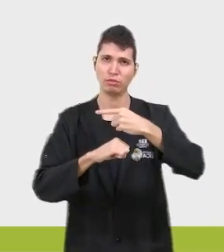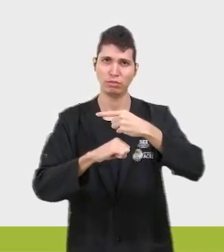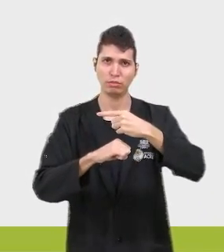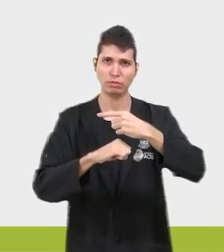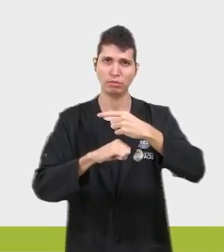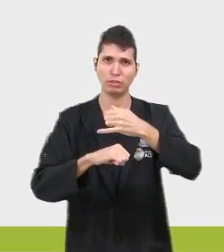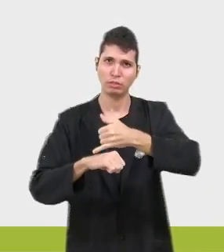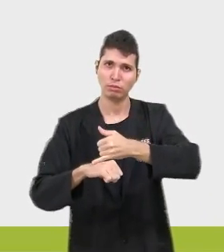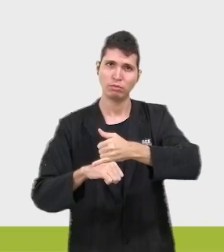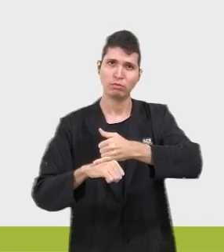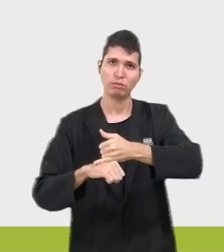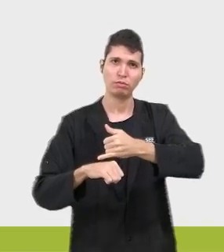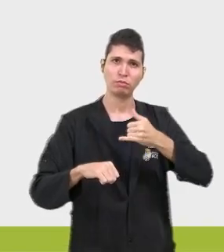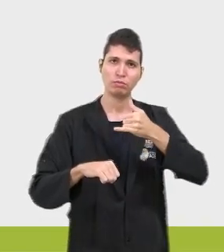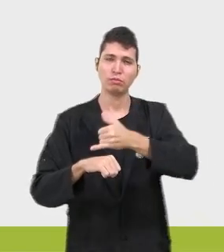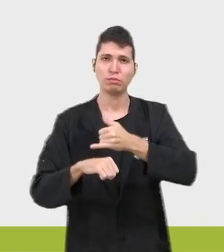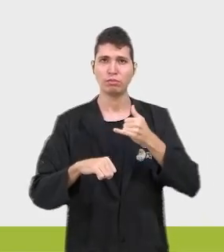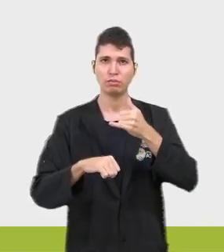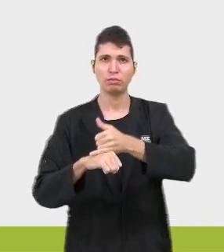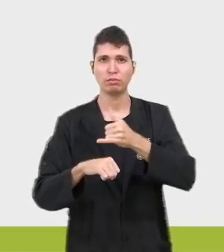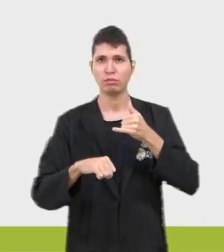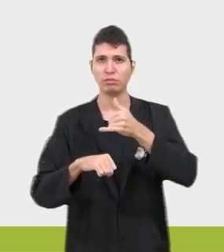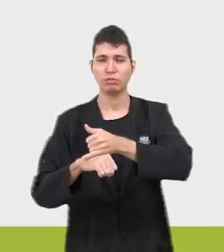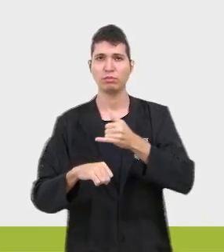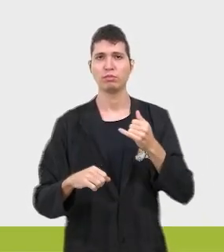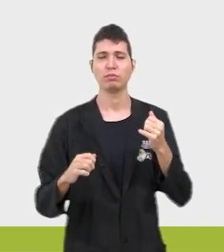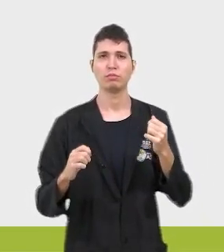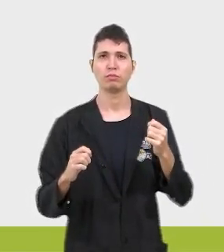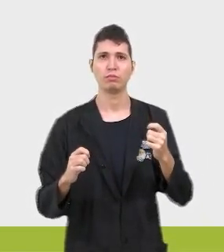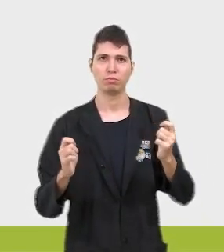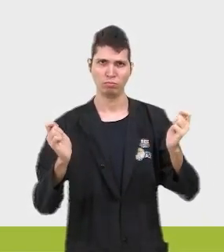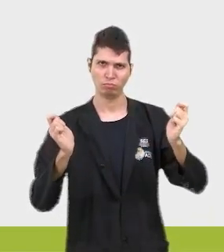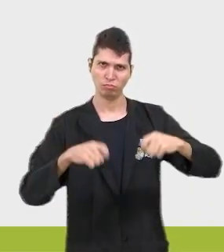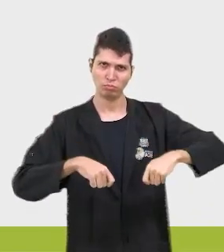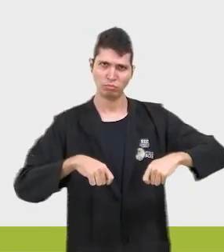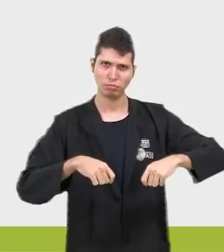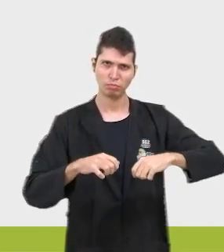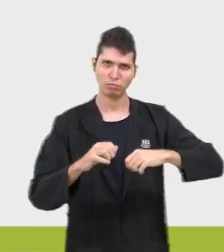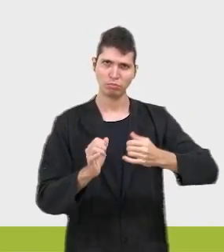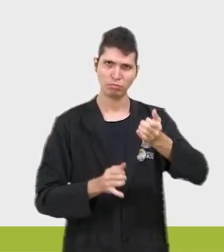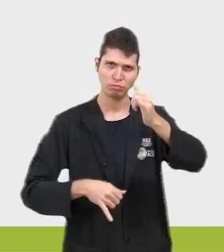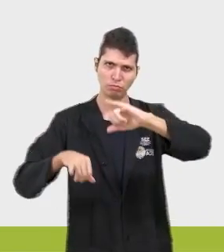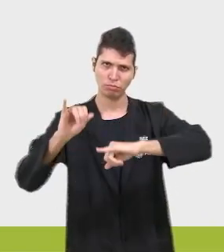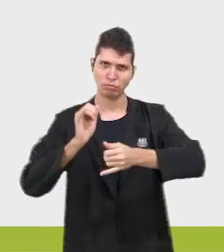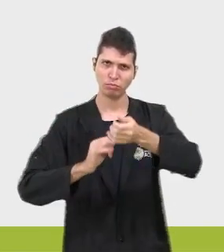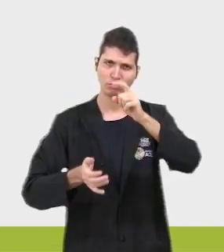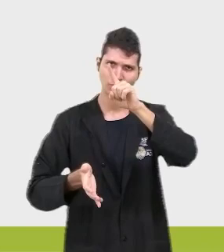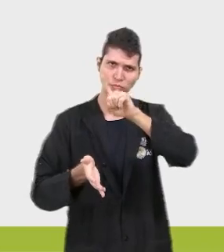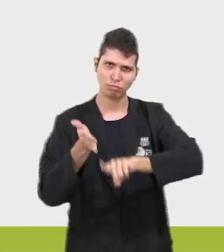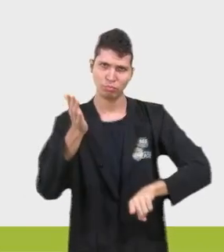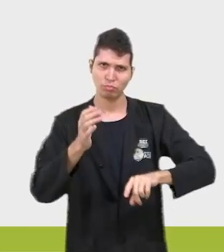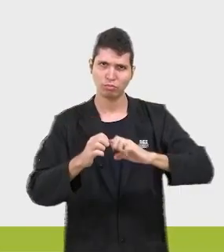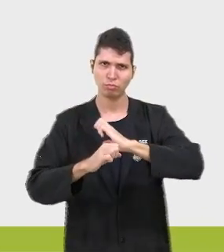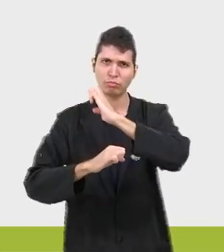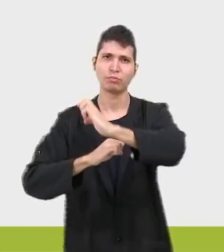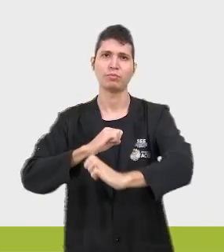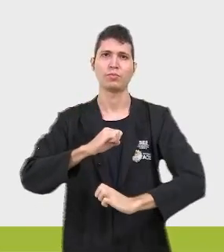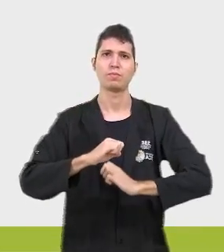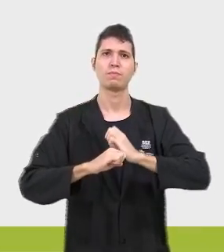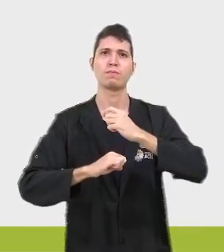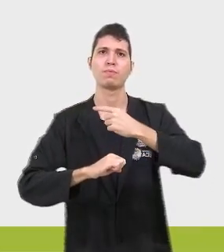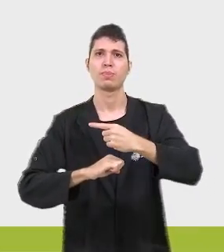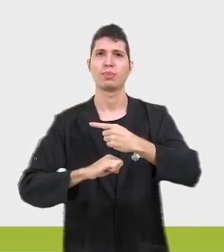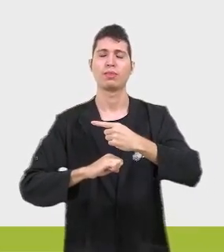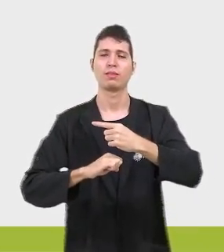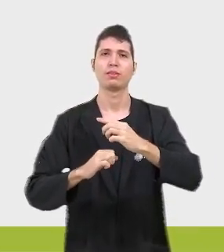ionização é essa capacidade que o elemento vai ter de retirar elétrons. Uma fórmula aqui geral